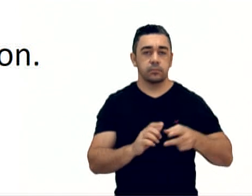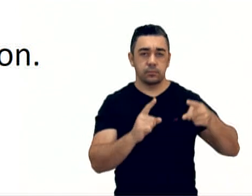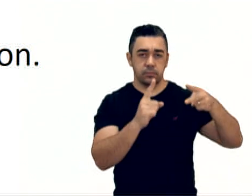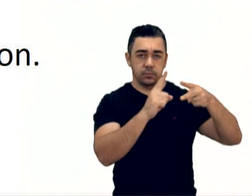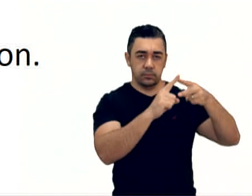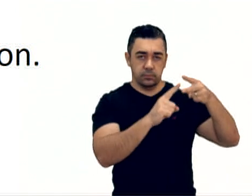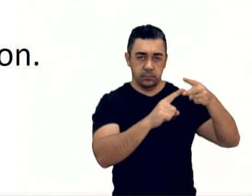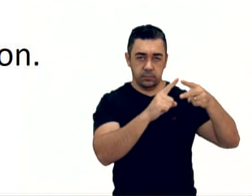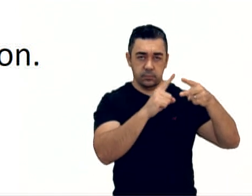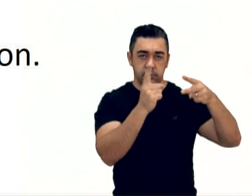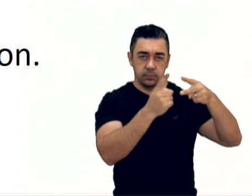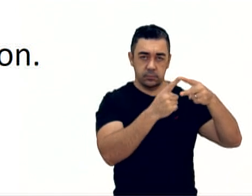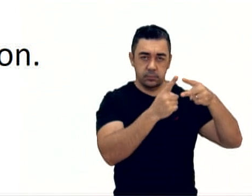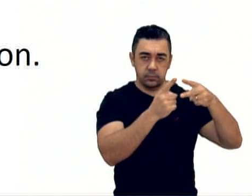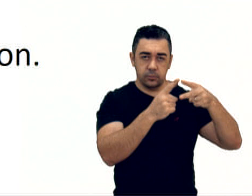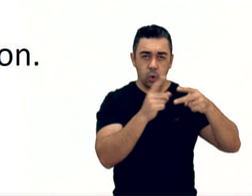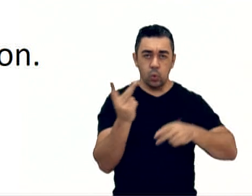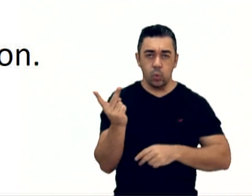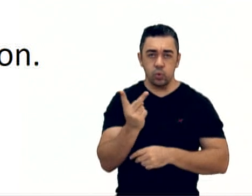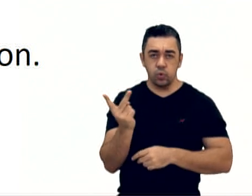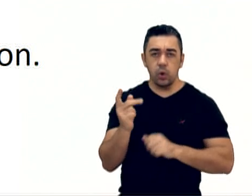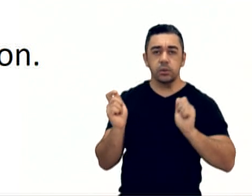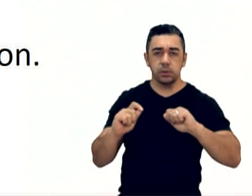Ambos são fontes confiáveis de